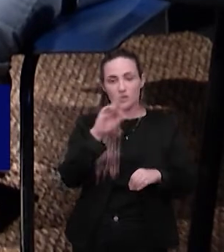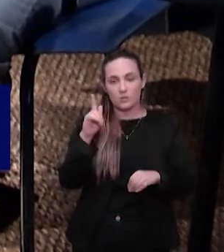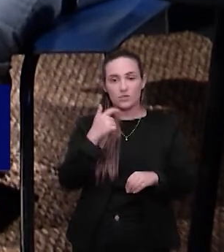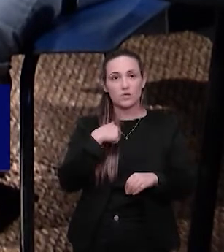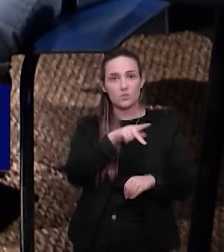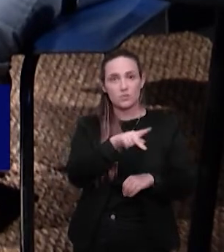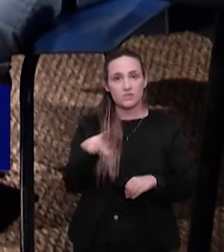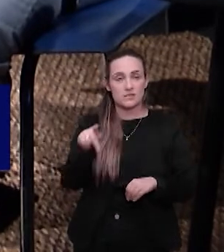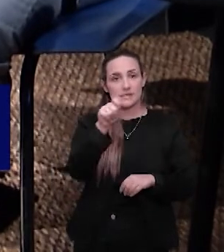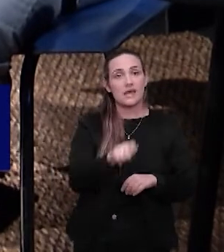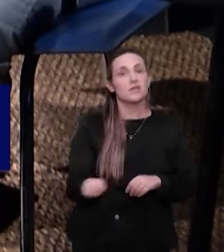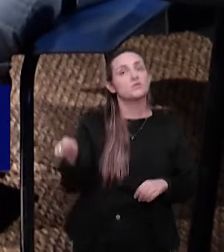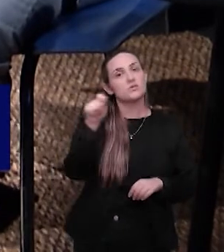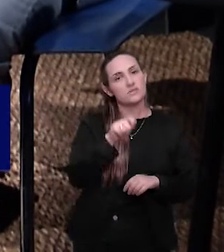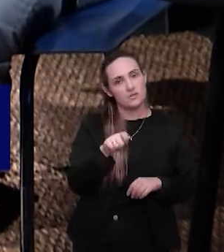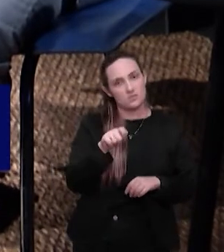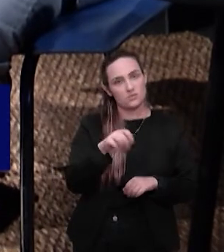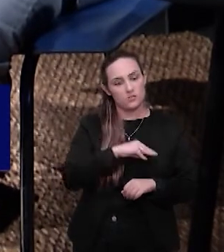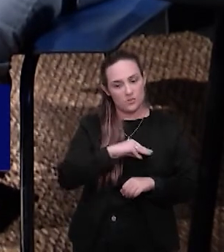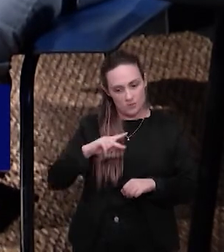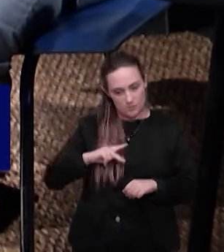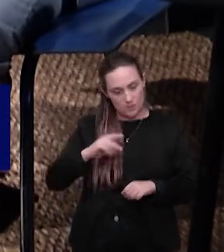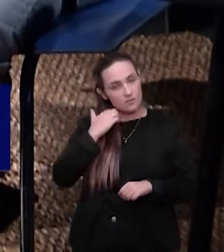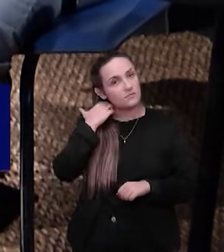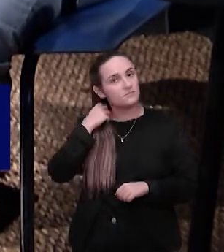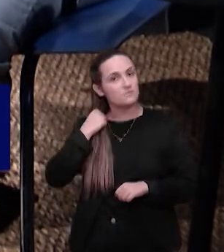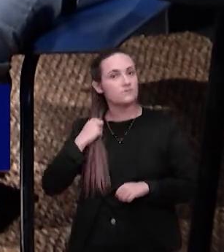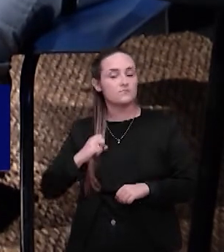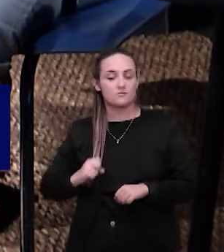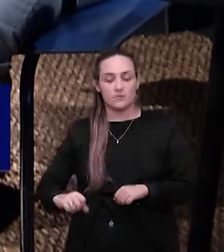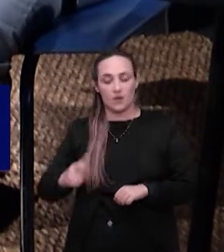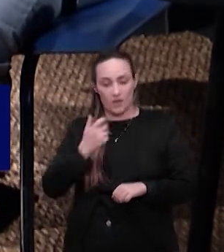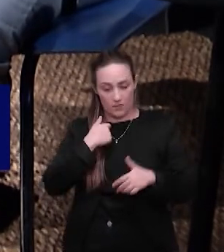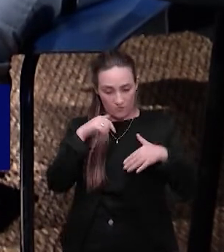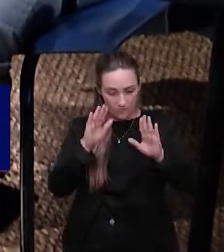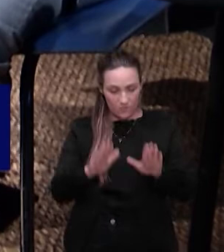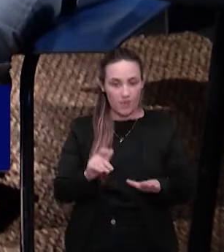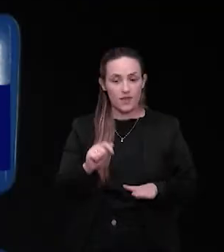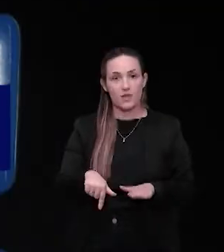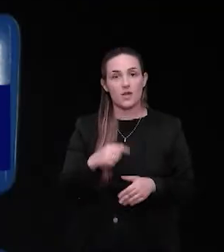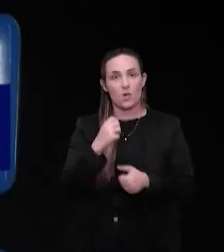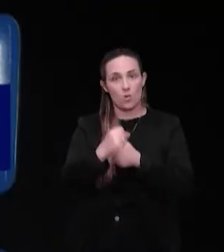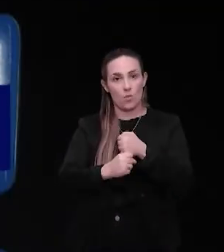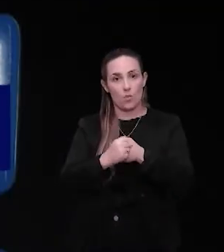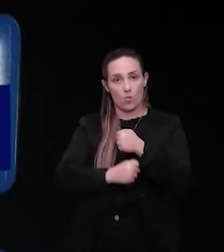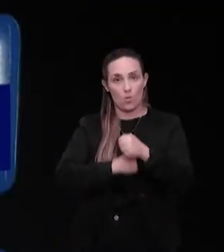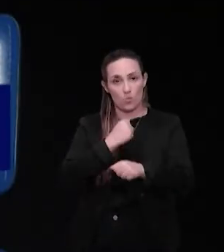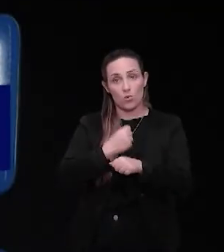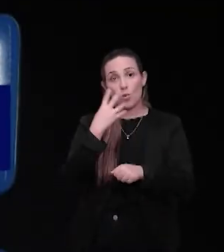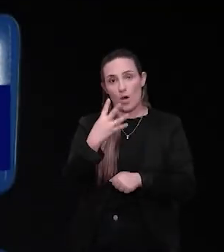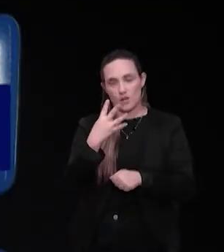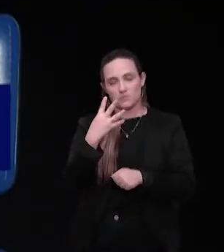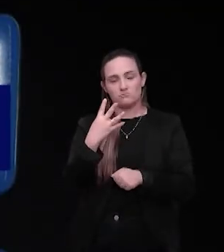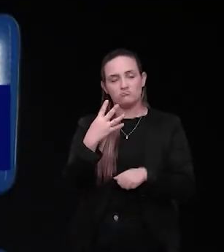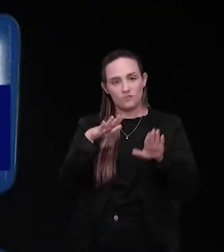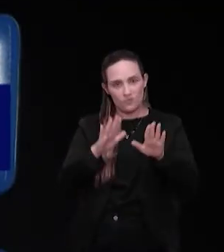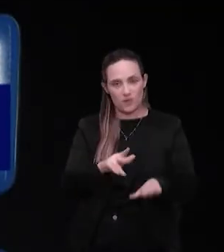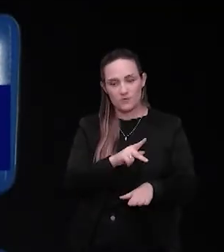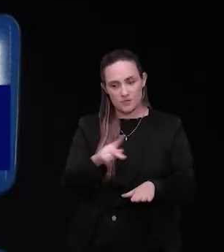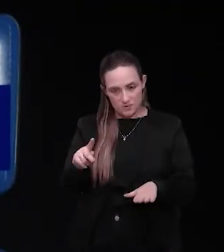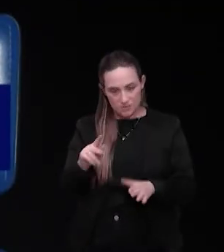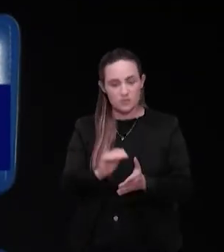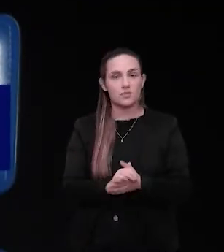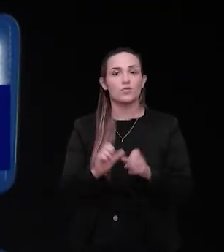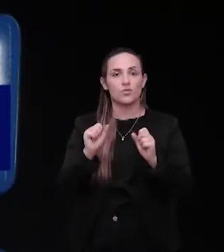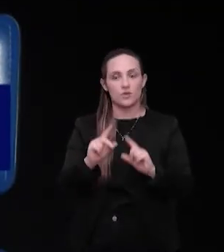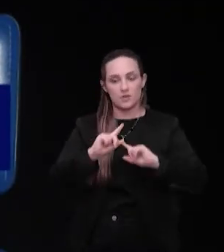para ser presidente da associação do Ministério Público. Fiquei 4 anos presidente da associação. Depois, 5 anos, terminou